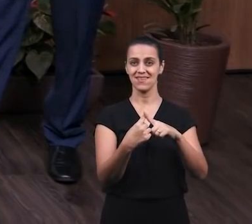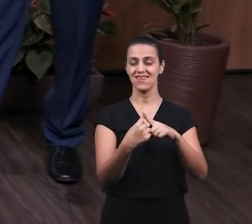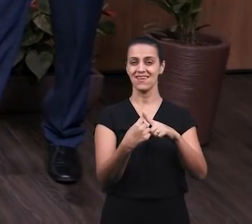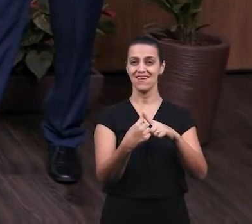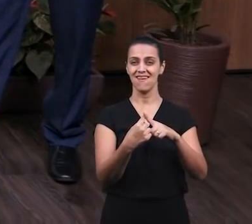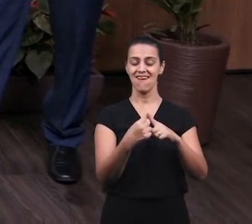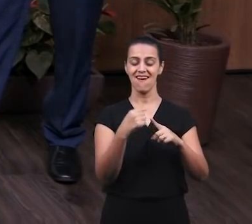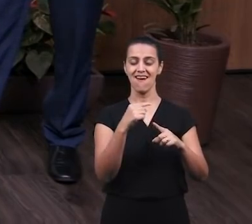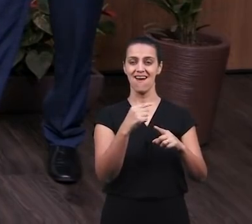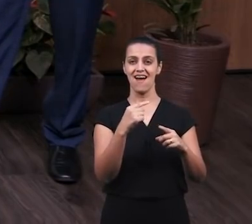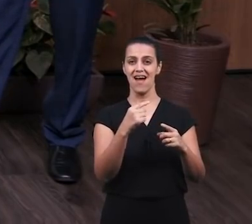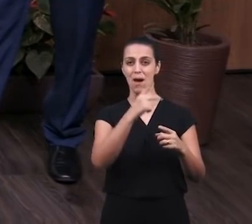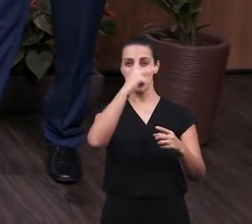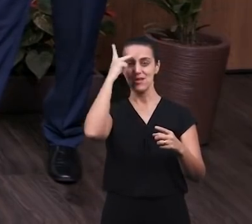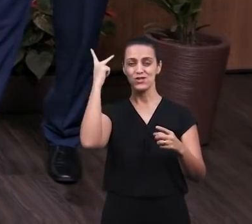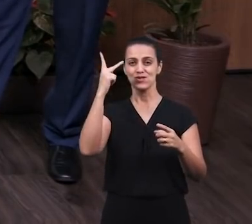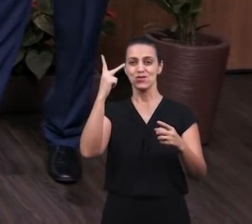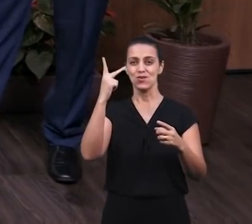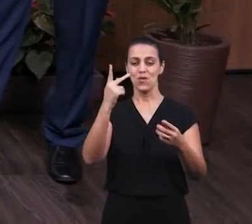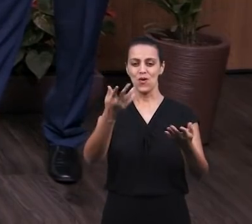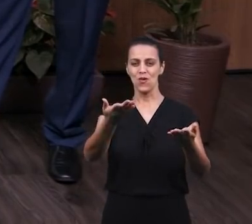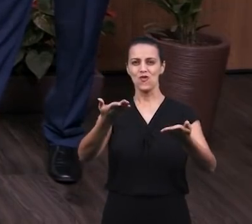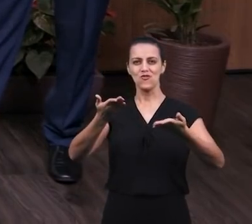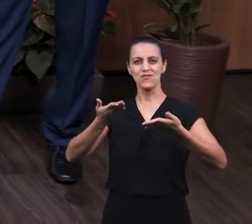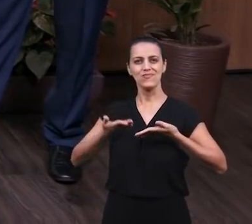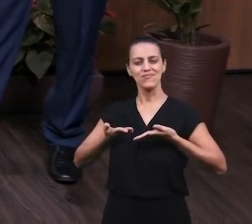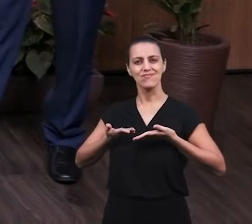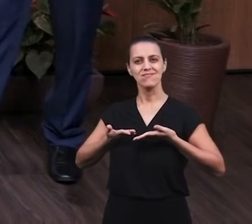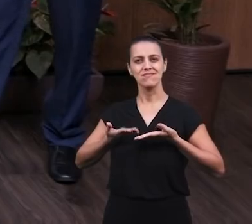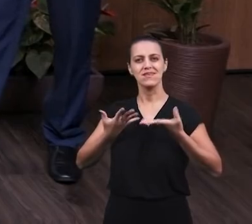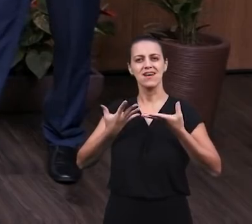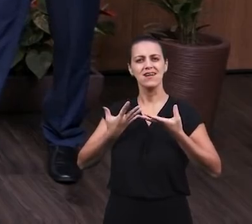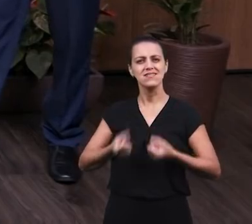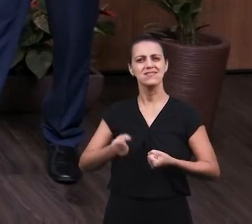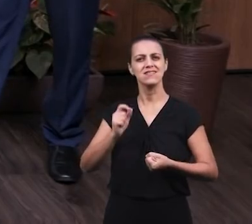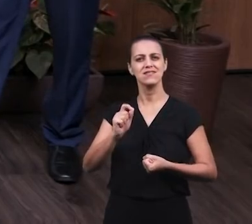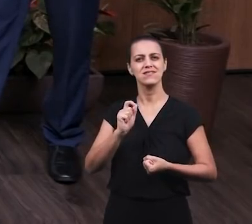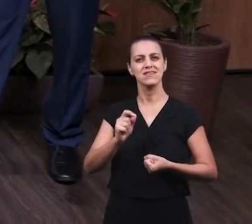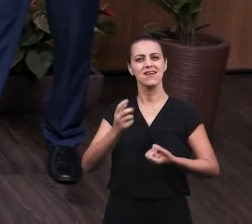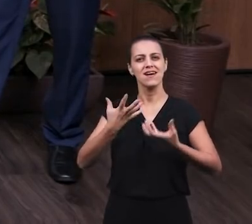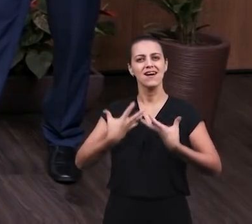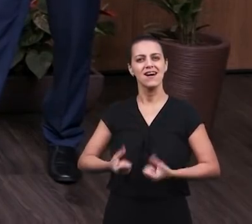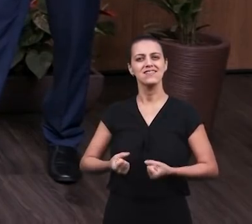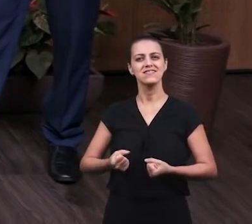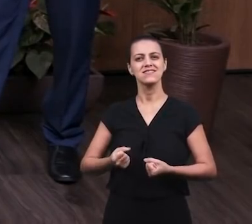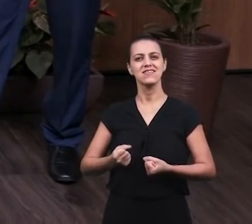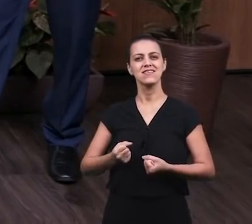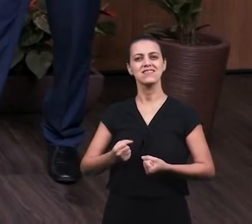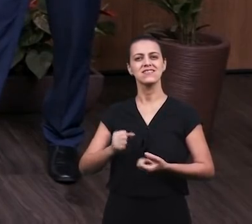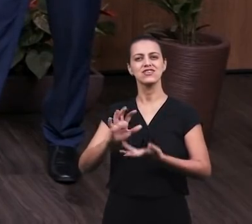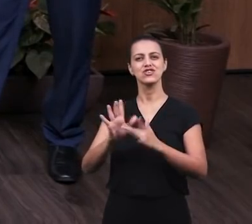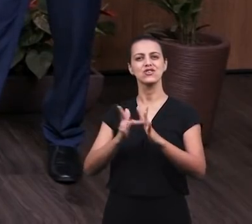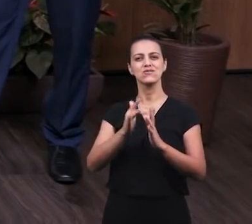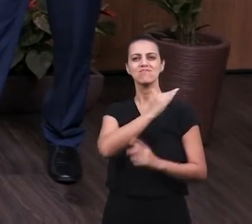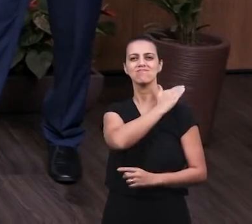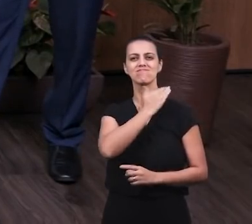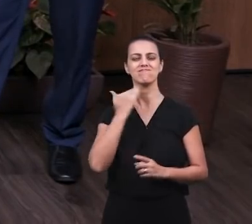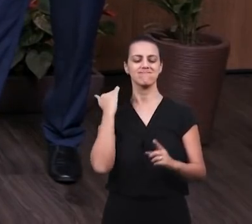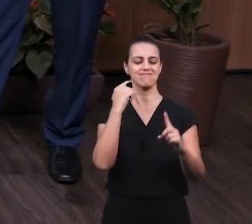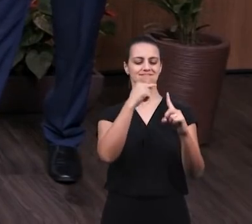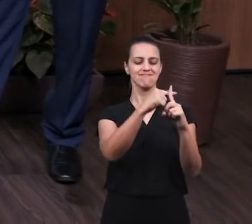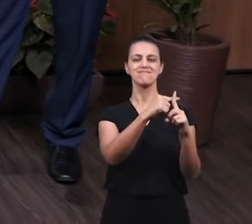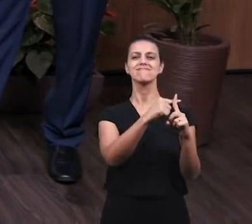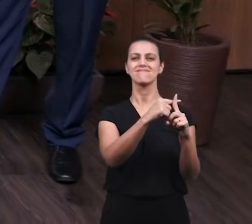homem é convidado a aceitar o quê? Aceitar o sacrifício do Senhor